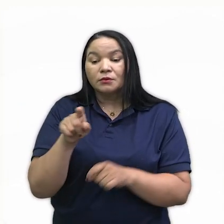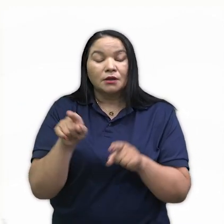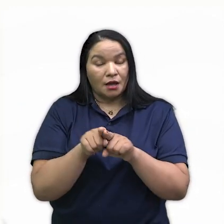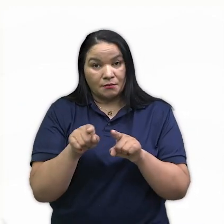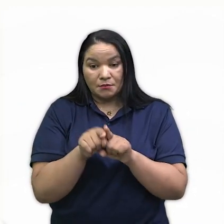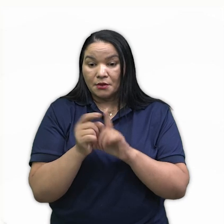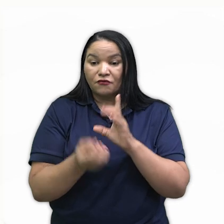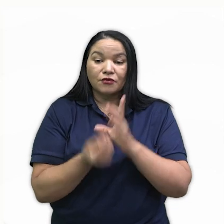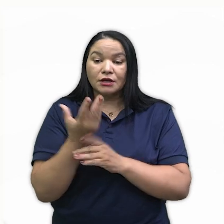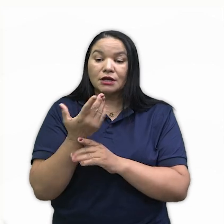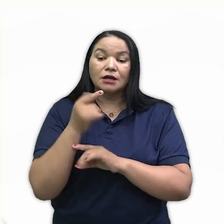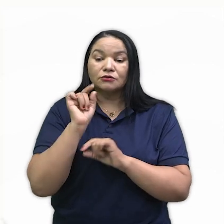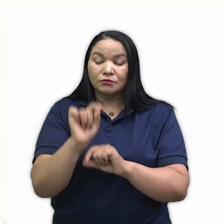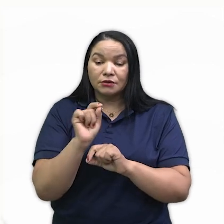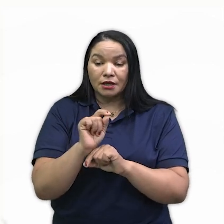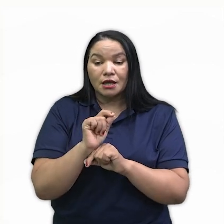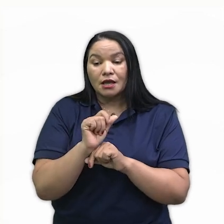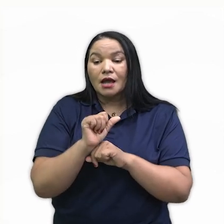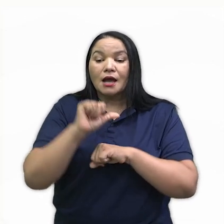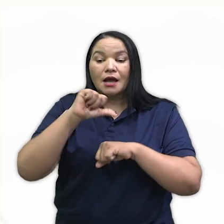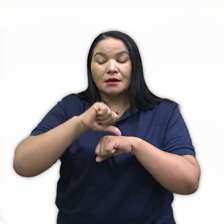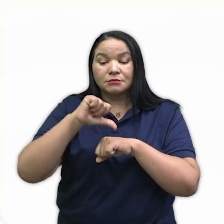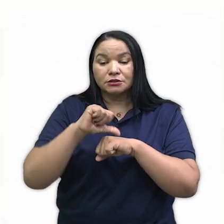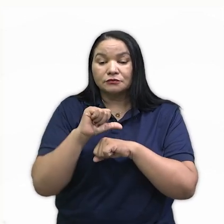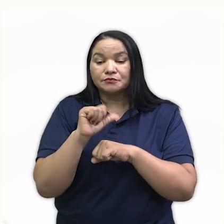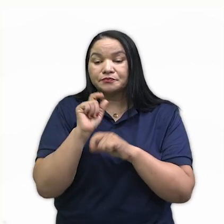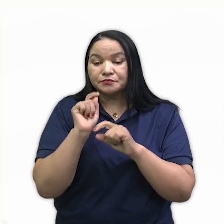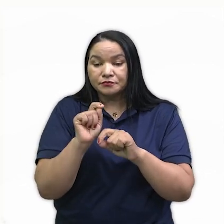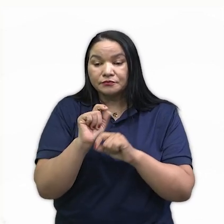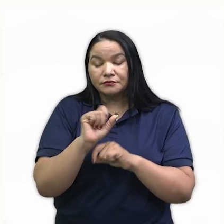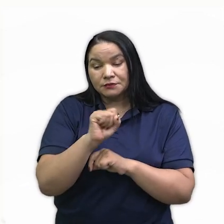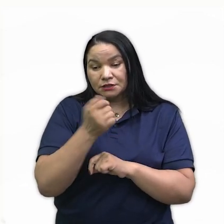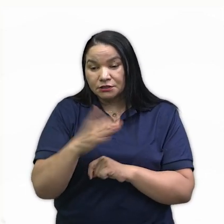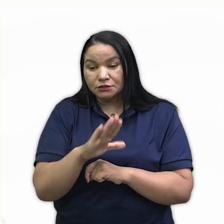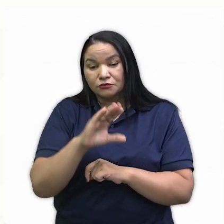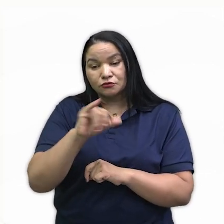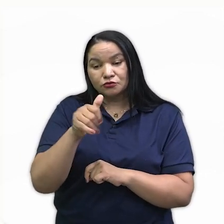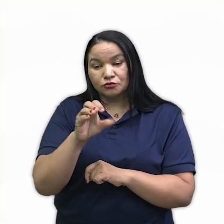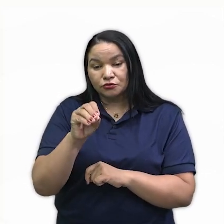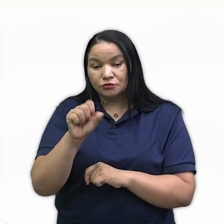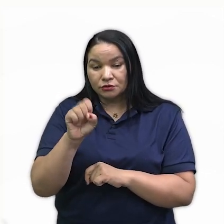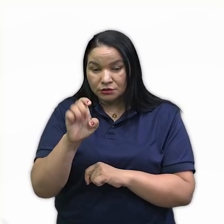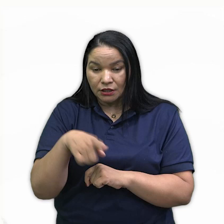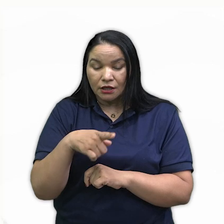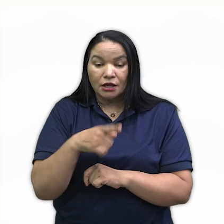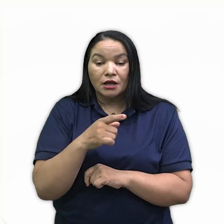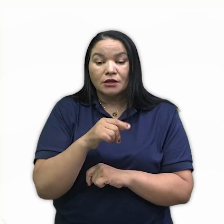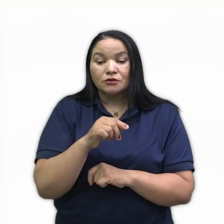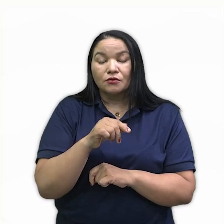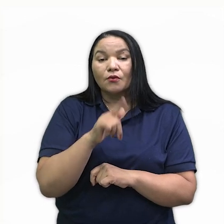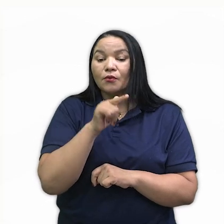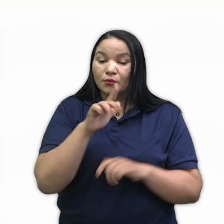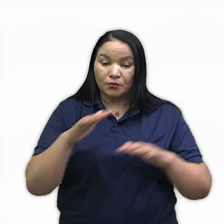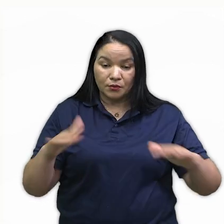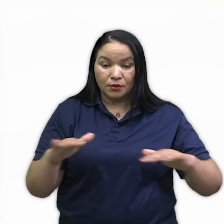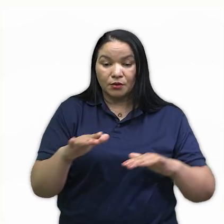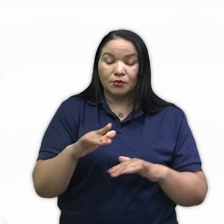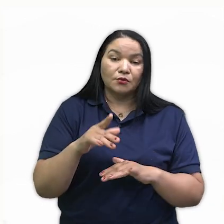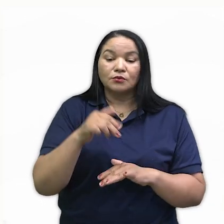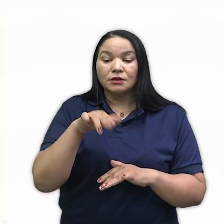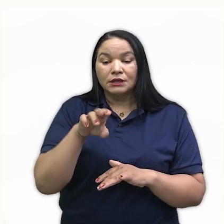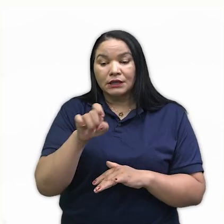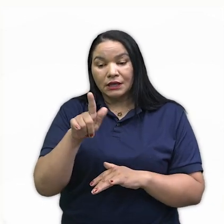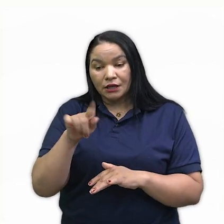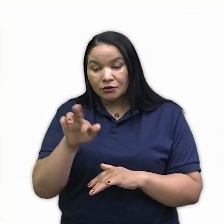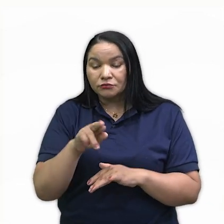1755 a criação da então Capitania de São José do Rio Negro, subordinada ao estado do Grão-Pará